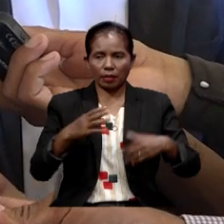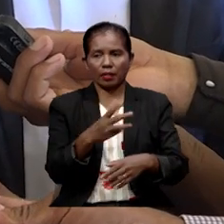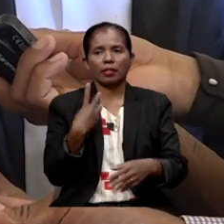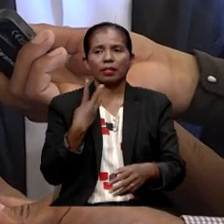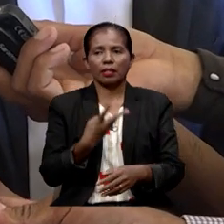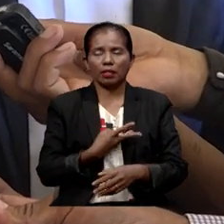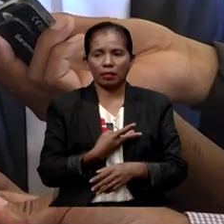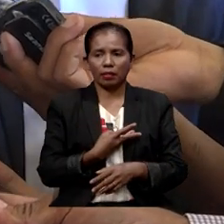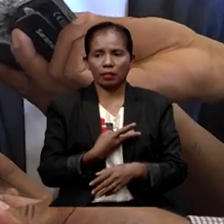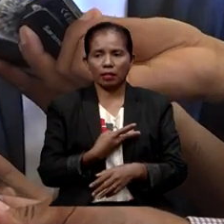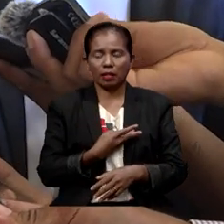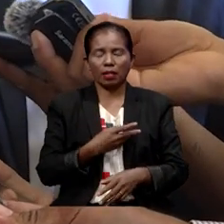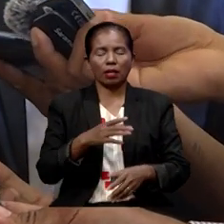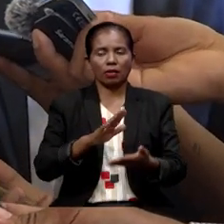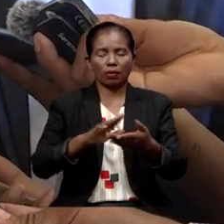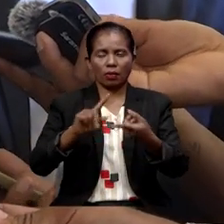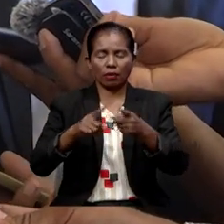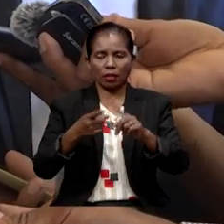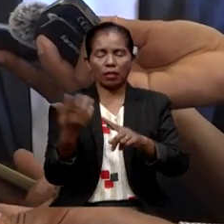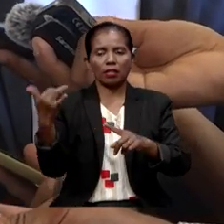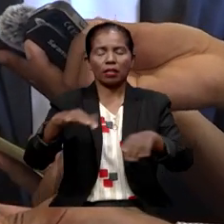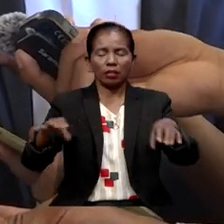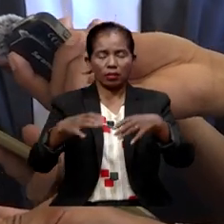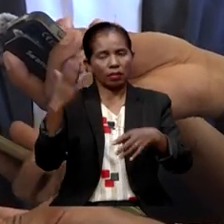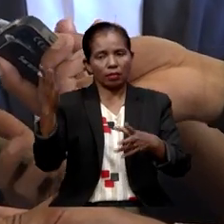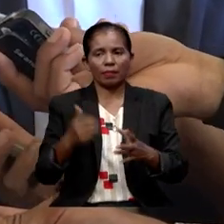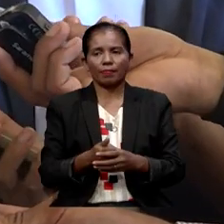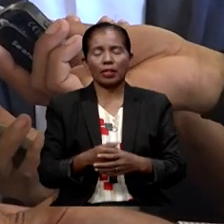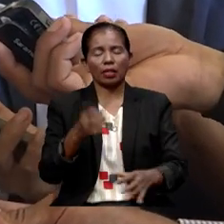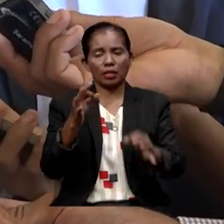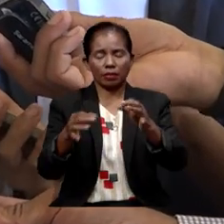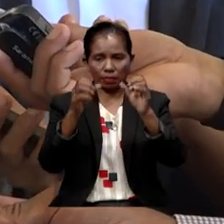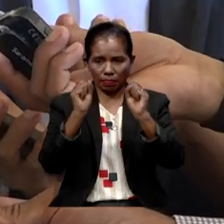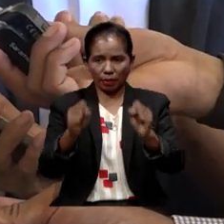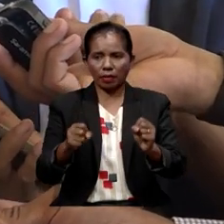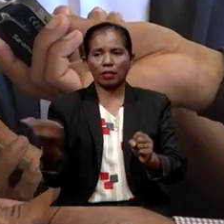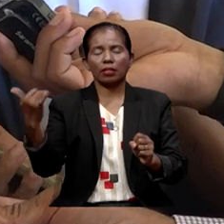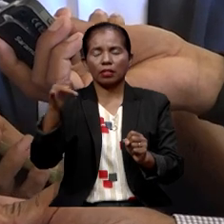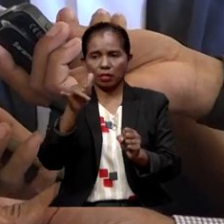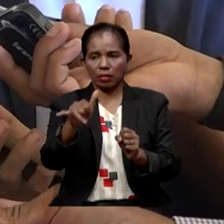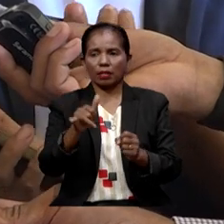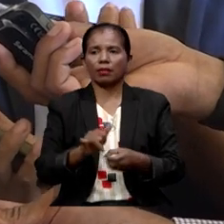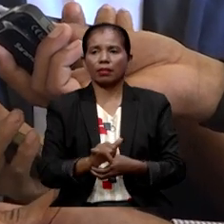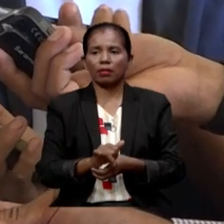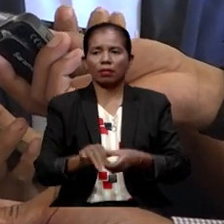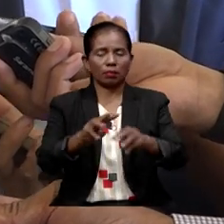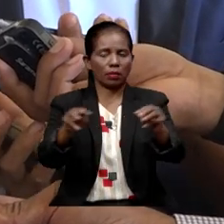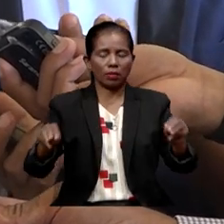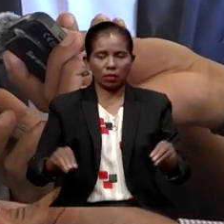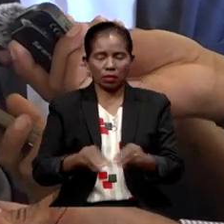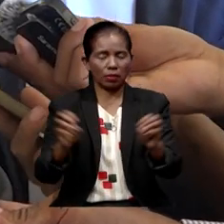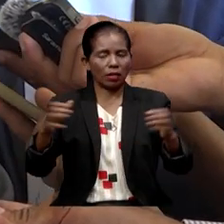a Alien Sira Nebe Sirus agora, né? Baona. Cata, se bele, Sira Nebe, município, lá Bessic